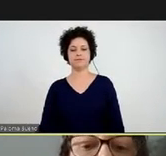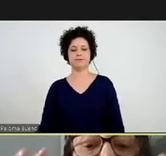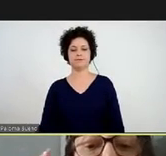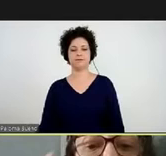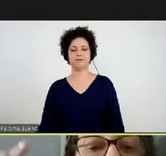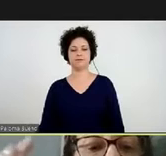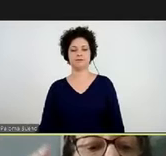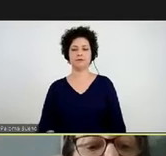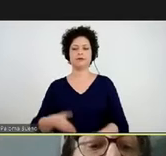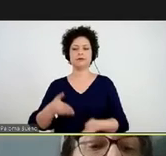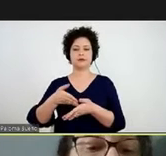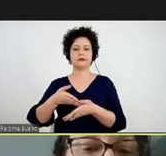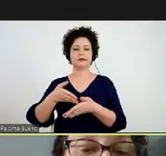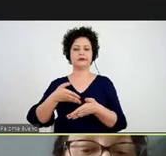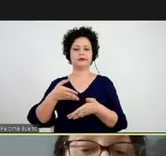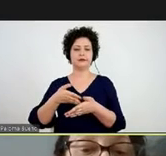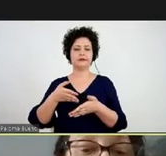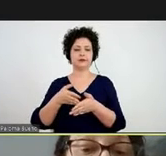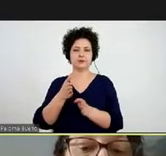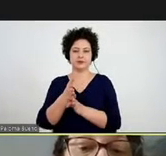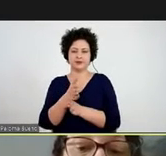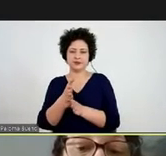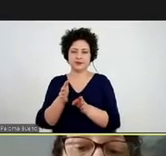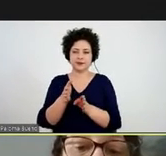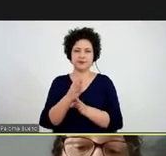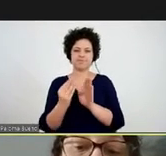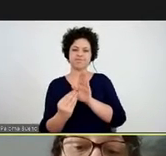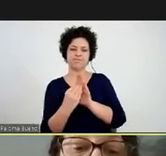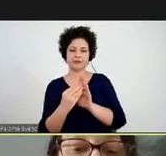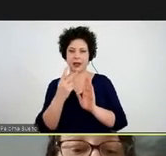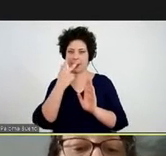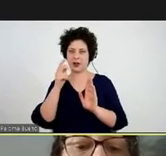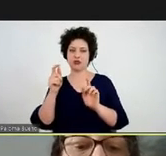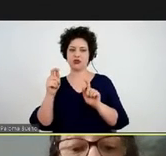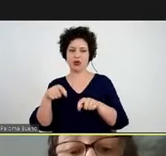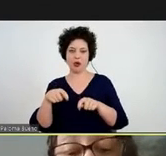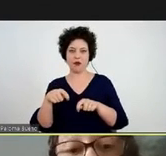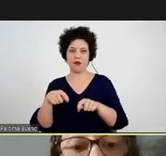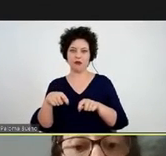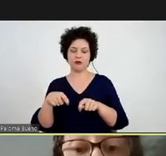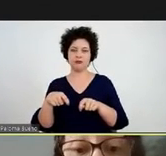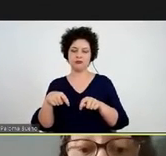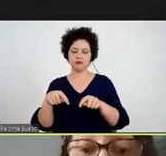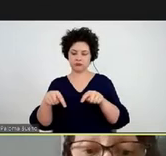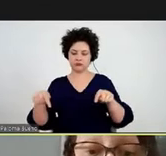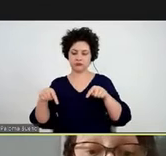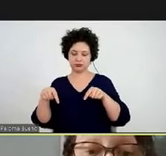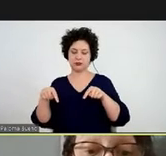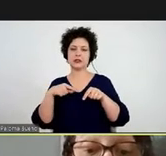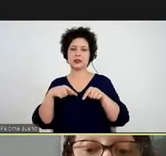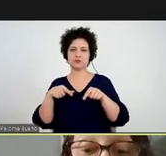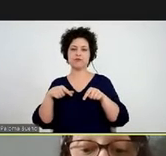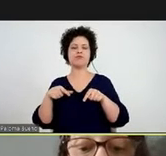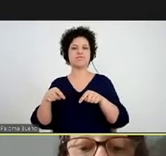está limitada a margens bem definidas, como se dissesse que só é possível respirar dentro de determinados